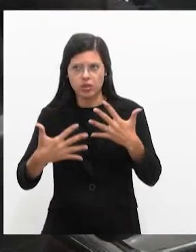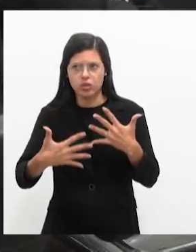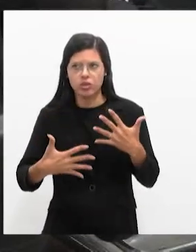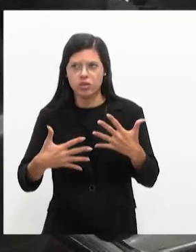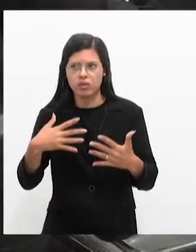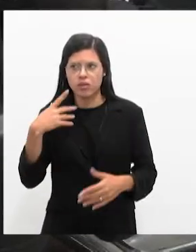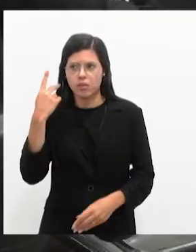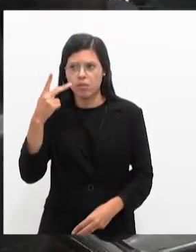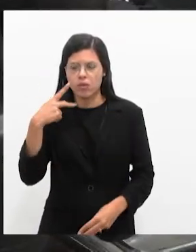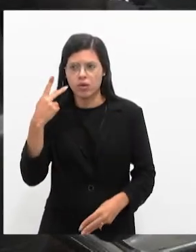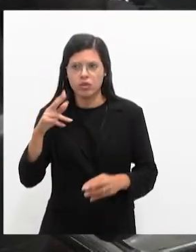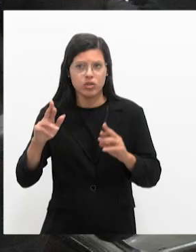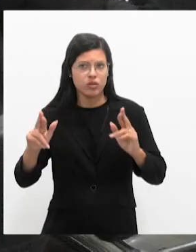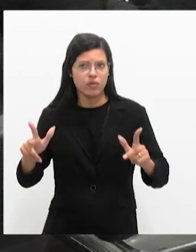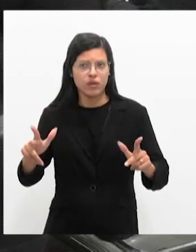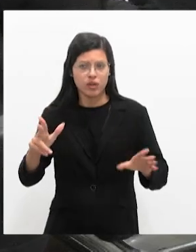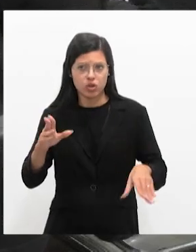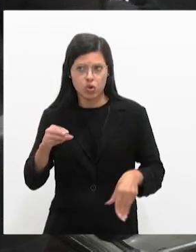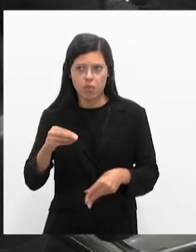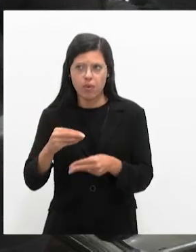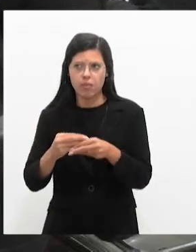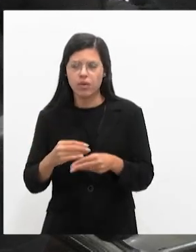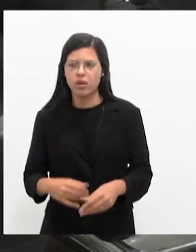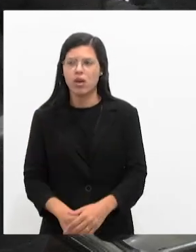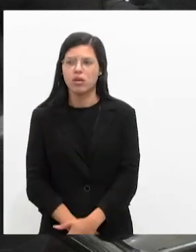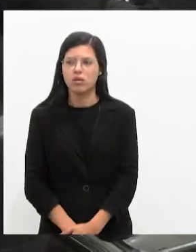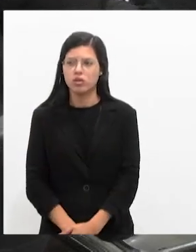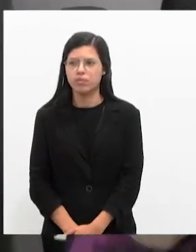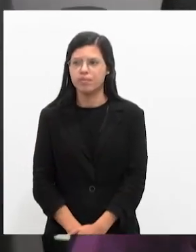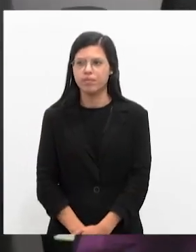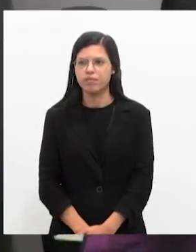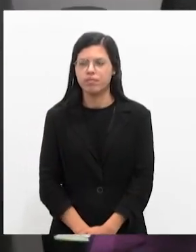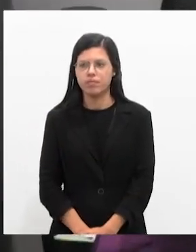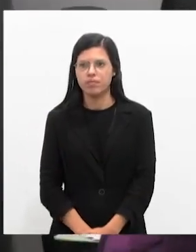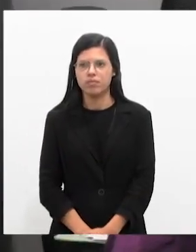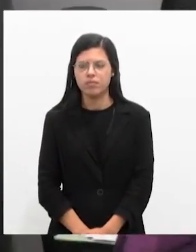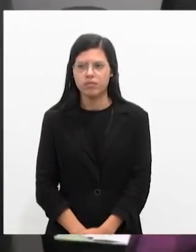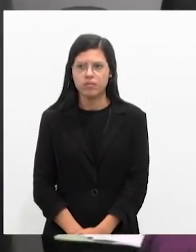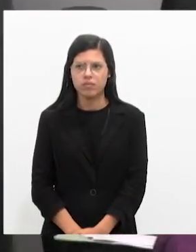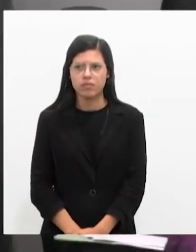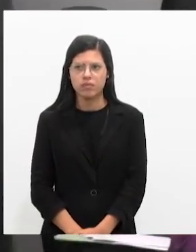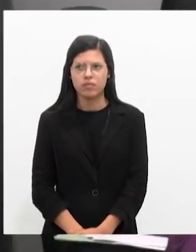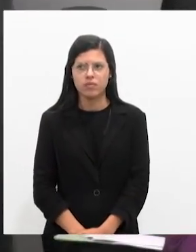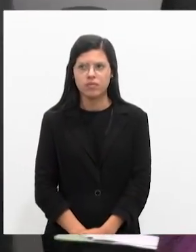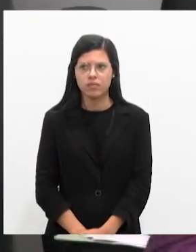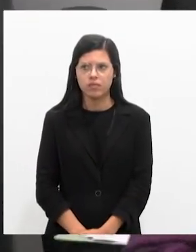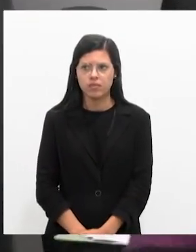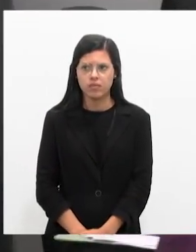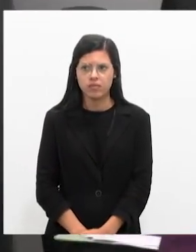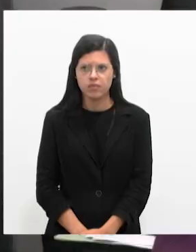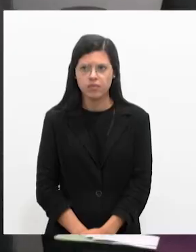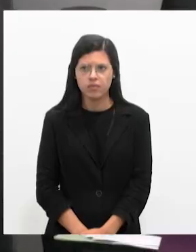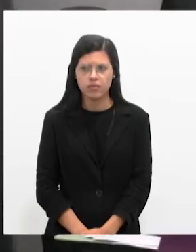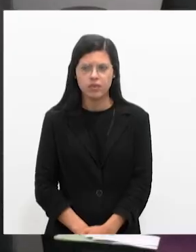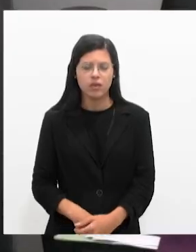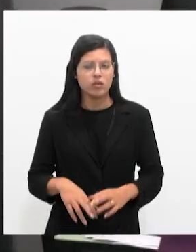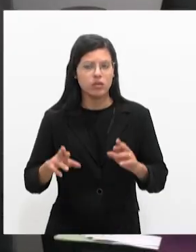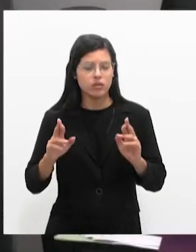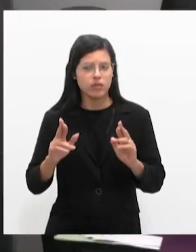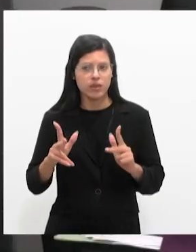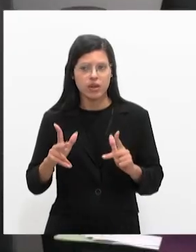diferentes e complementares. São diferentes, concordo. São diferentes, deputado Serafini, mas esse aqui, no meu